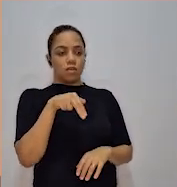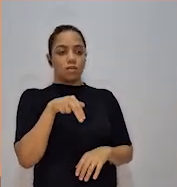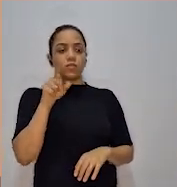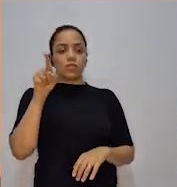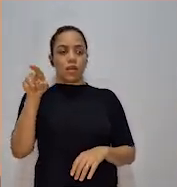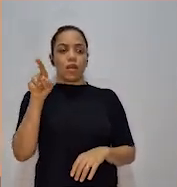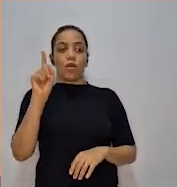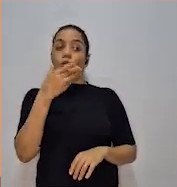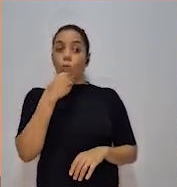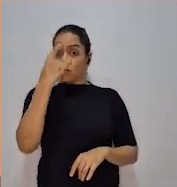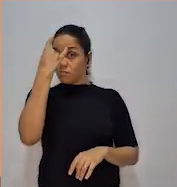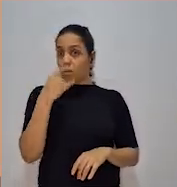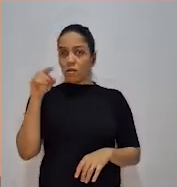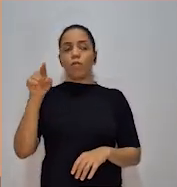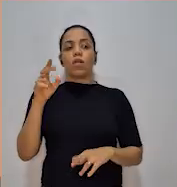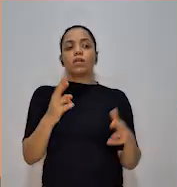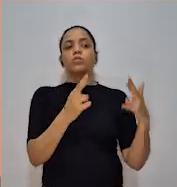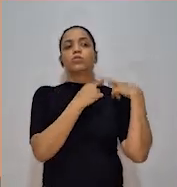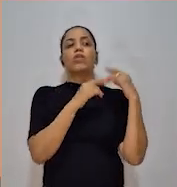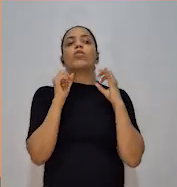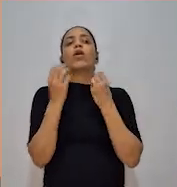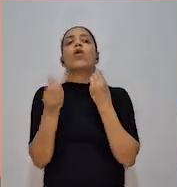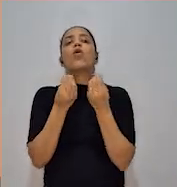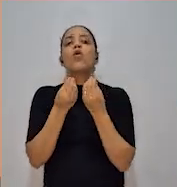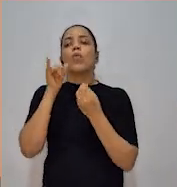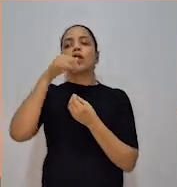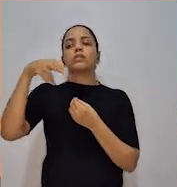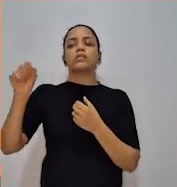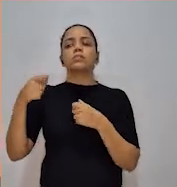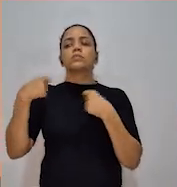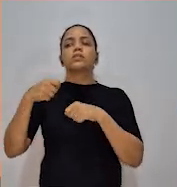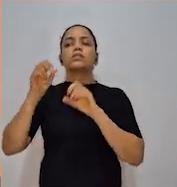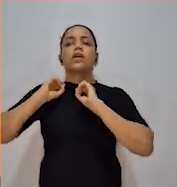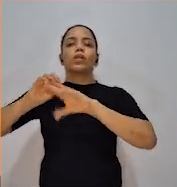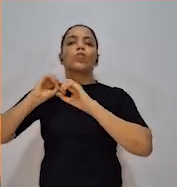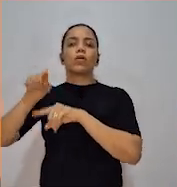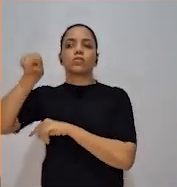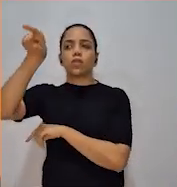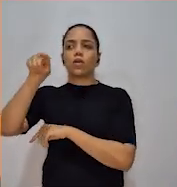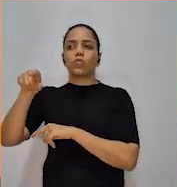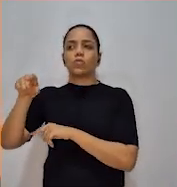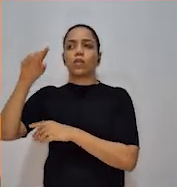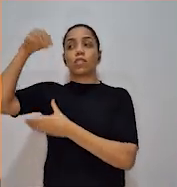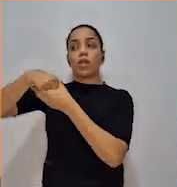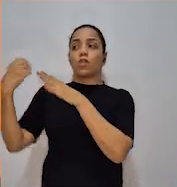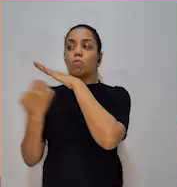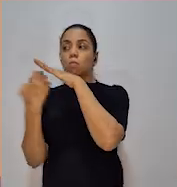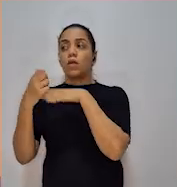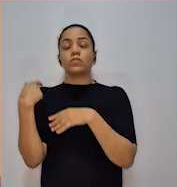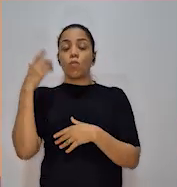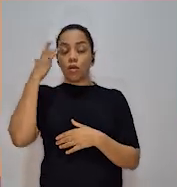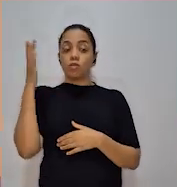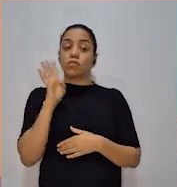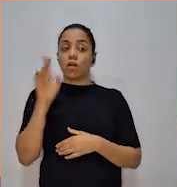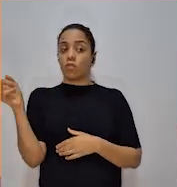e ele é responsável pela educação corporativa do INSS. Eu acho que vai ser bacana vocês conversarem, porque eles fazem um trabalho também